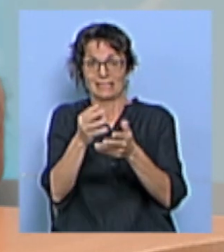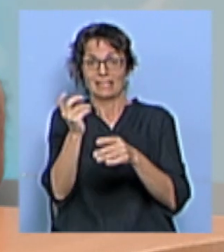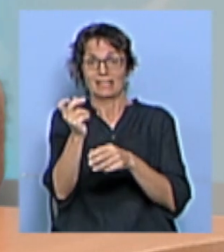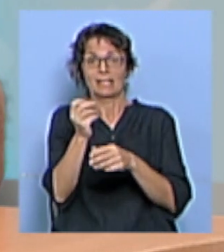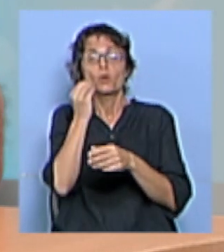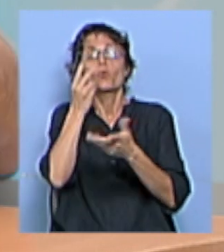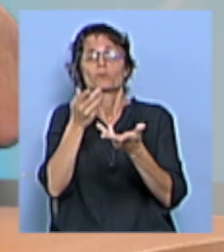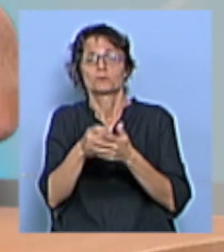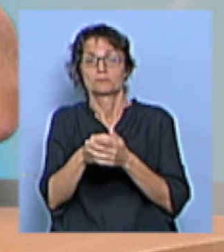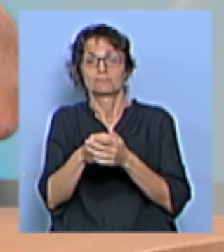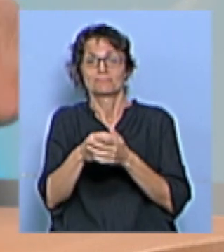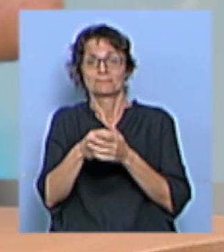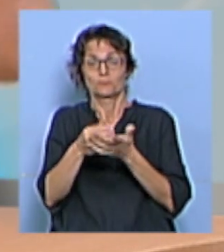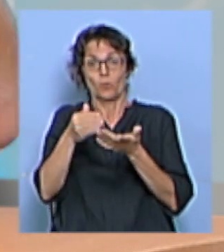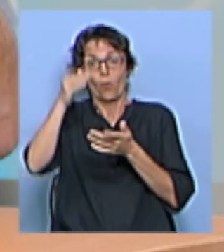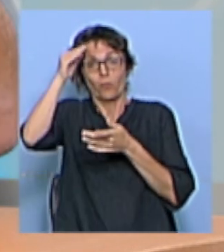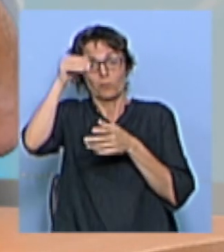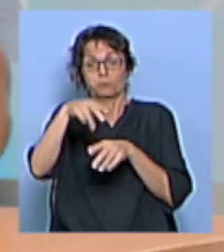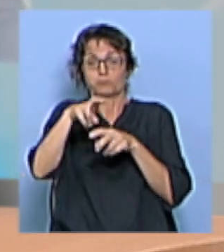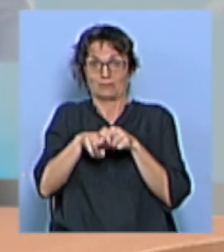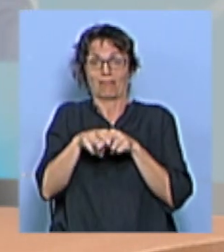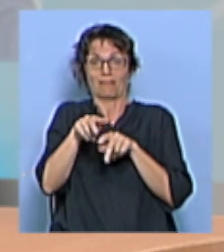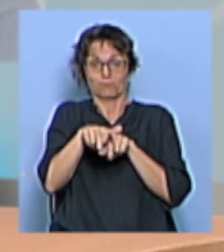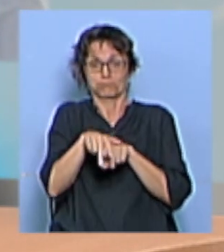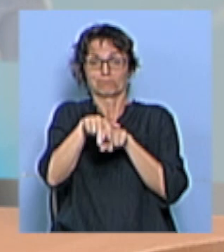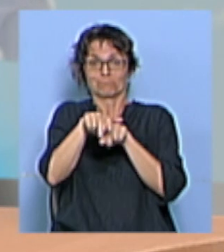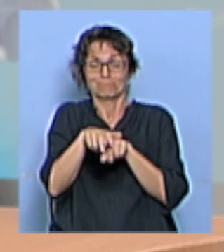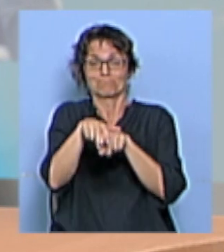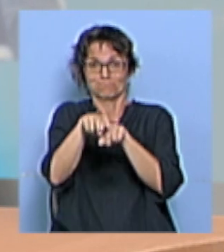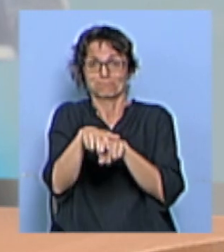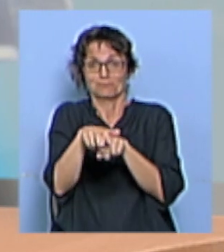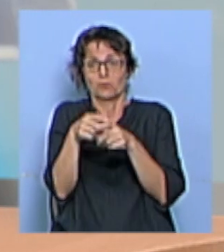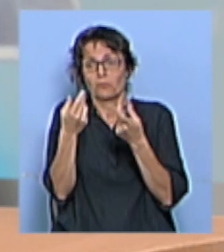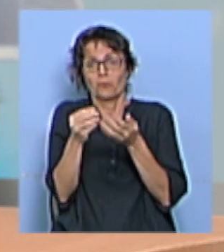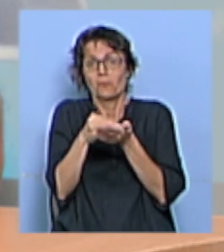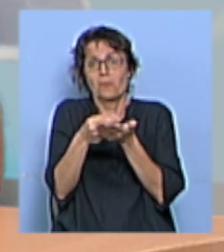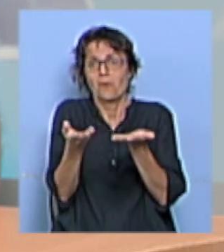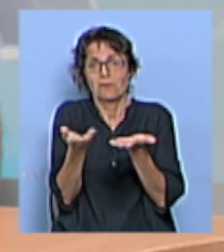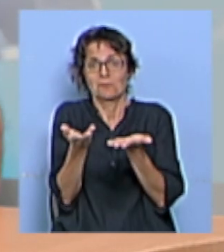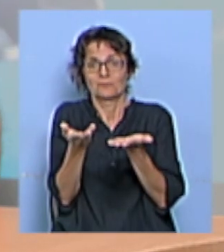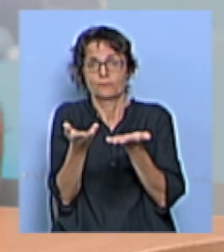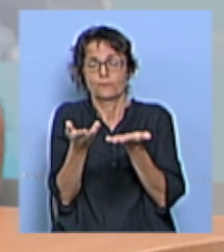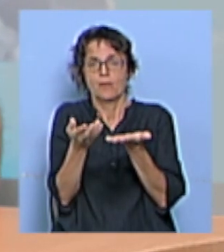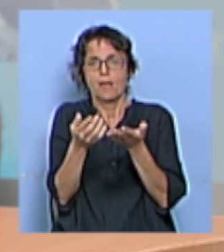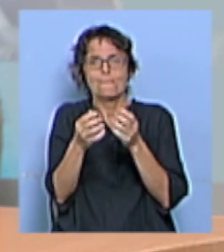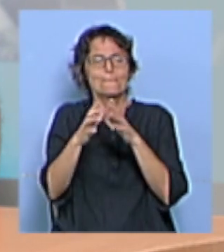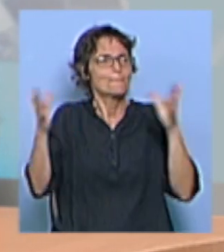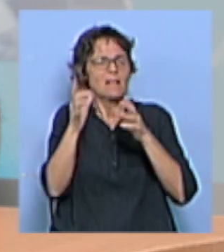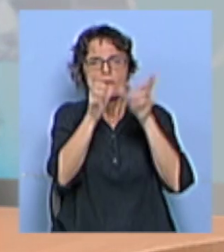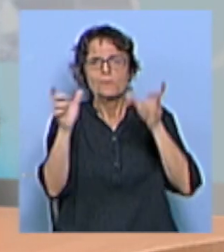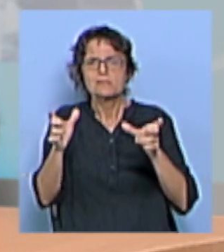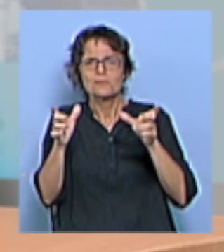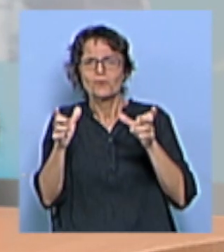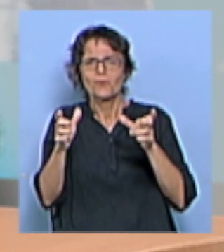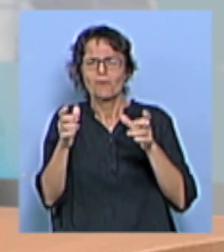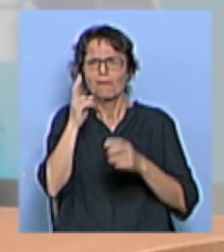um Messias pacífico. Mas mais de 90%, quase a totalidade dos judeus, esperava era um Messias guerreiro.